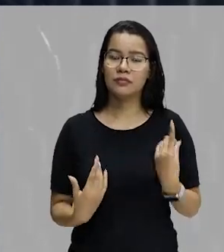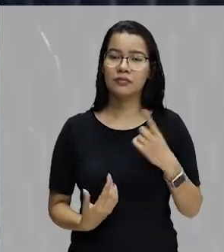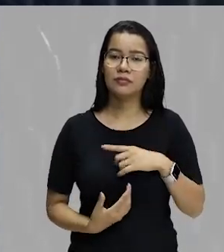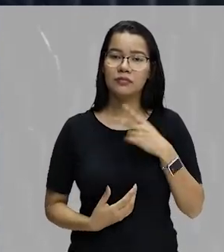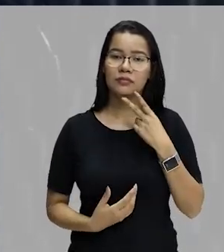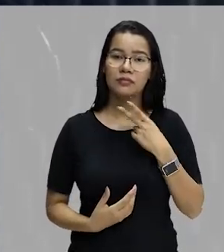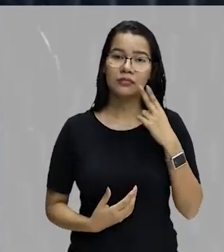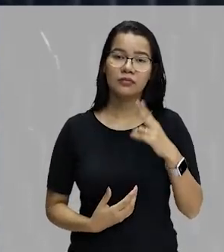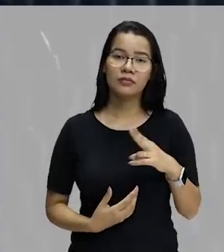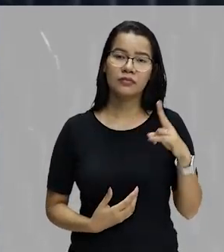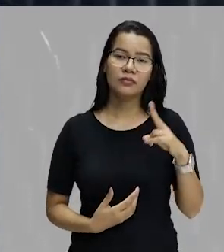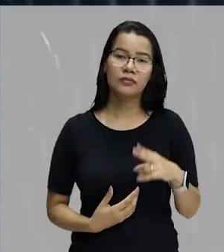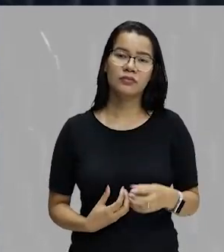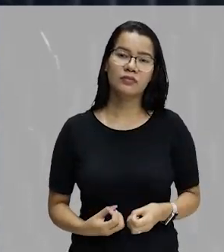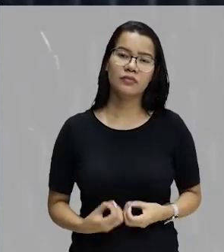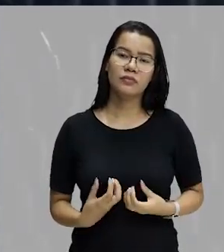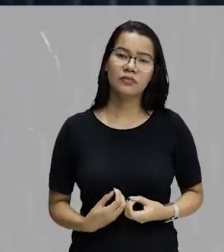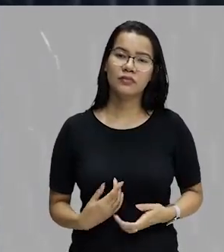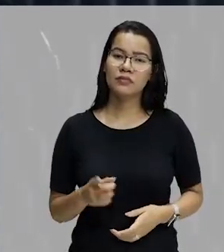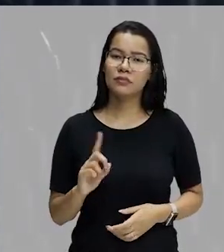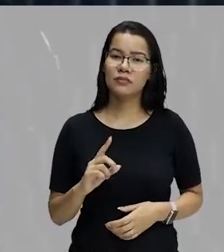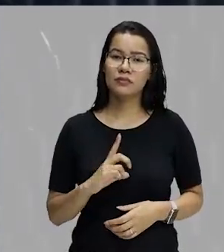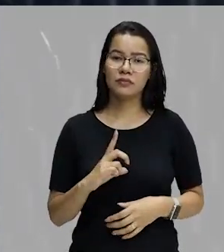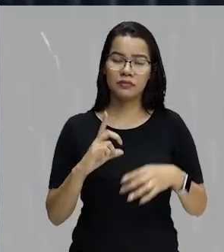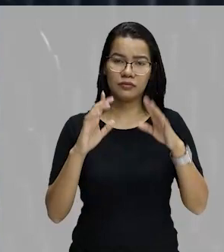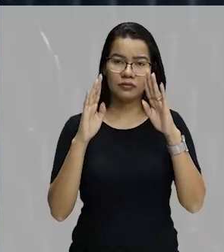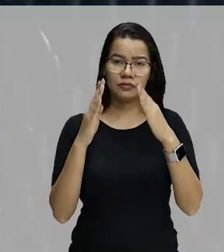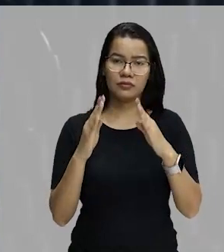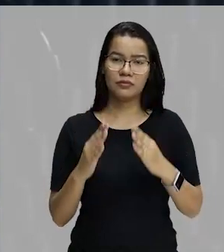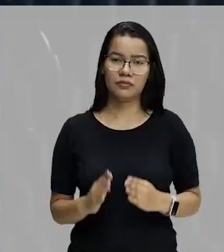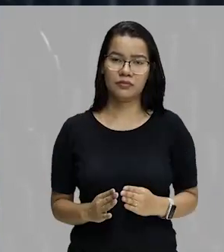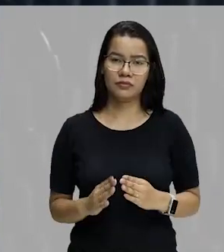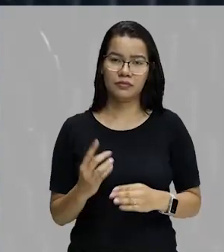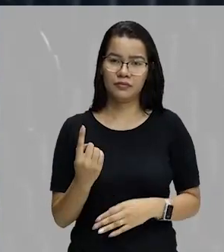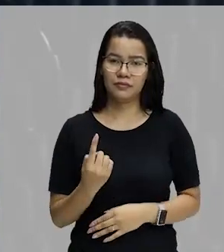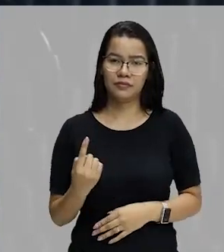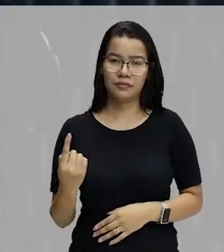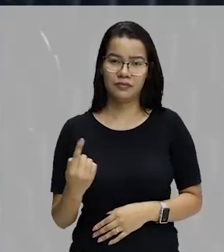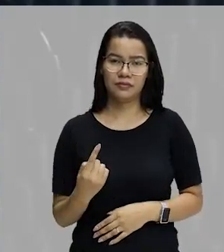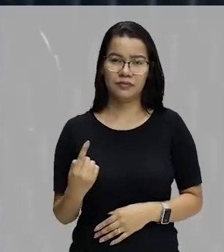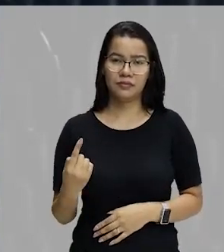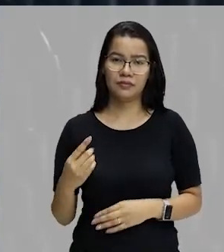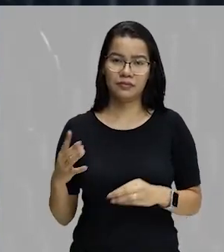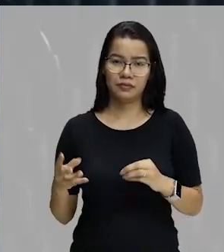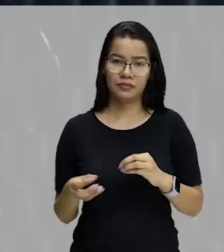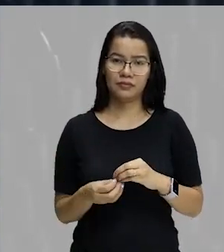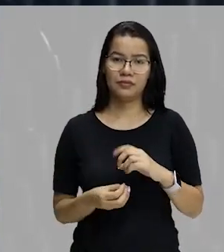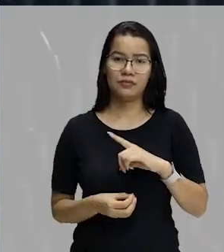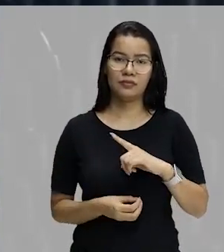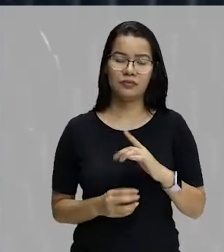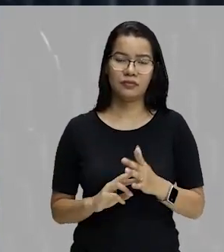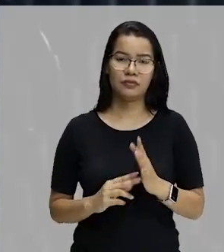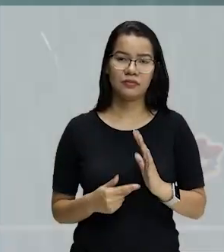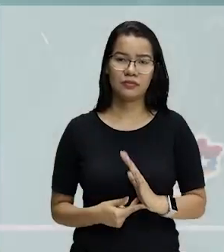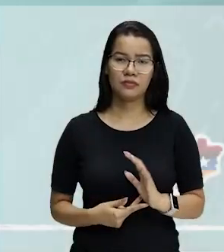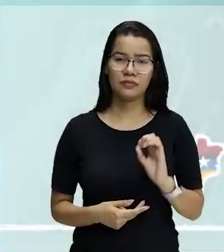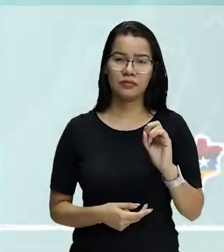usos, são expressões que não são analisadas isoladamente. O conjunto tem esse significado,